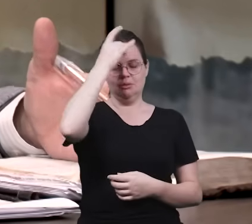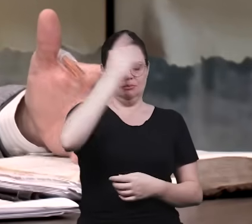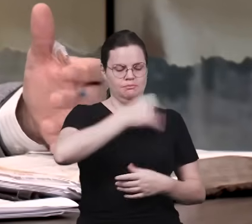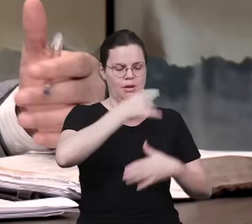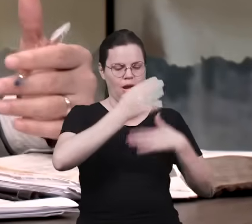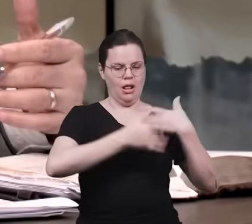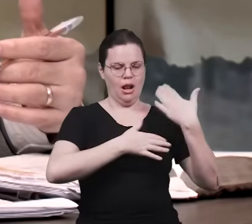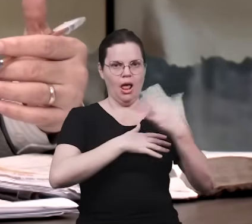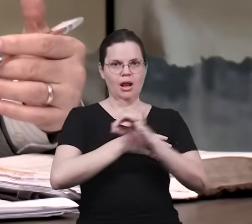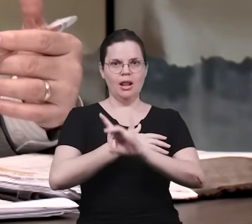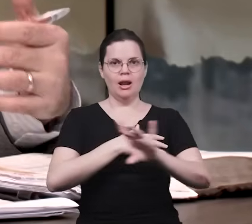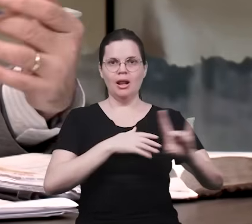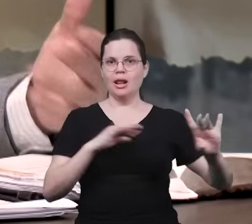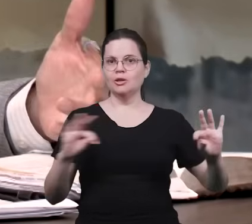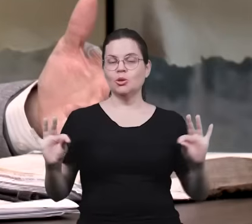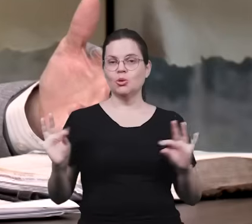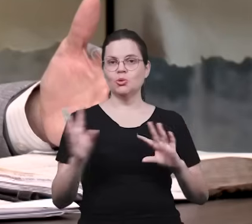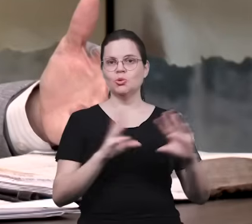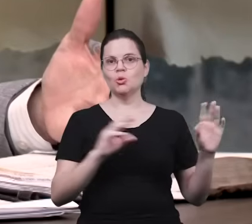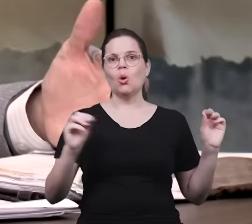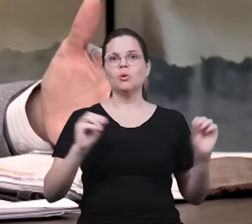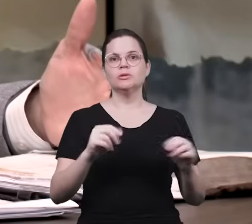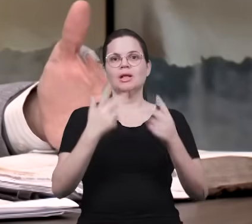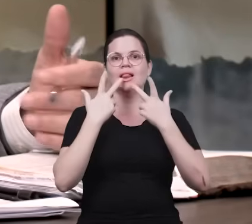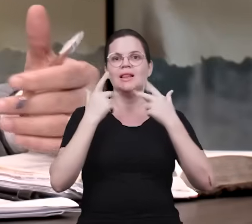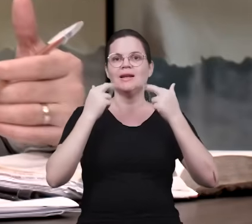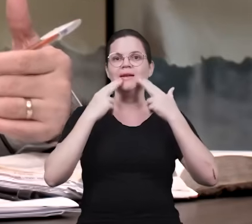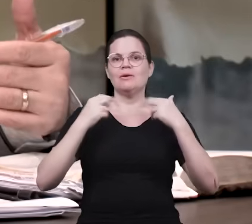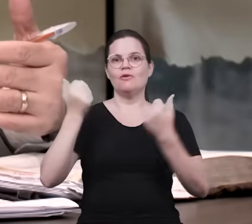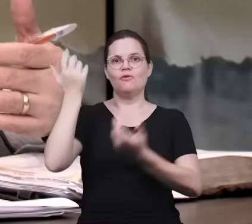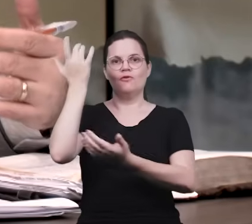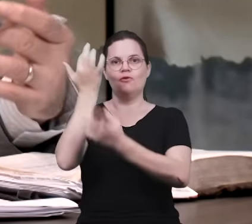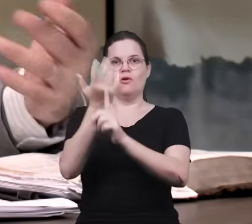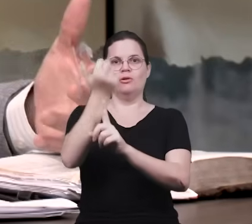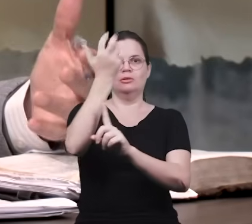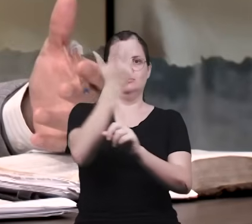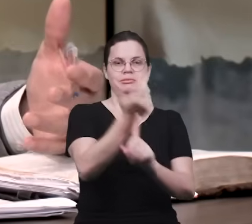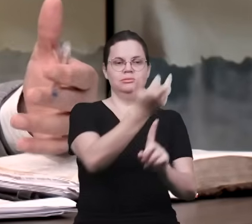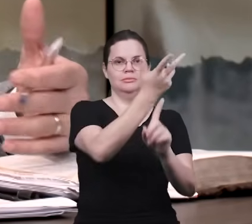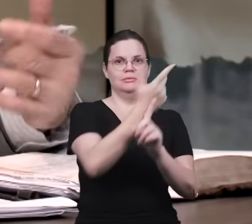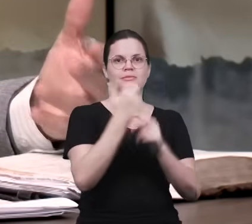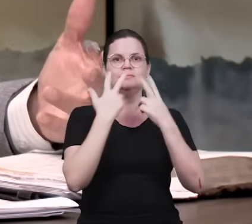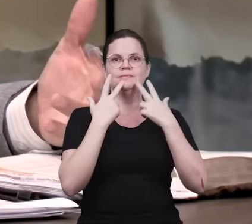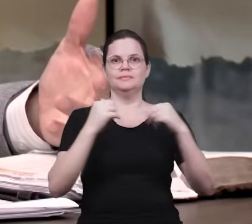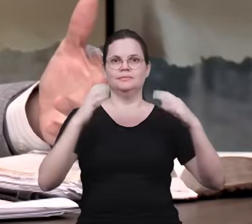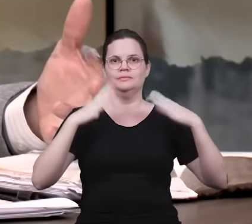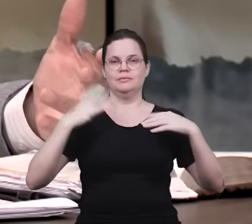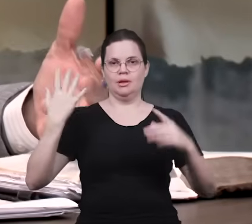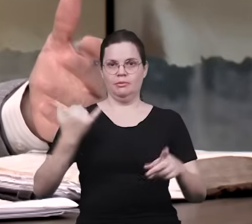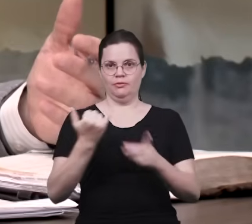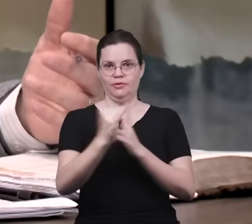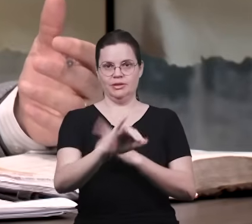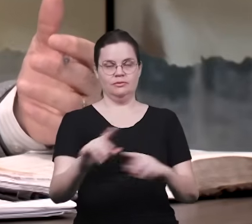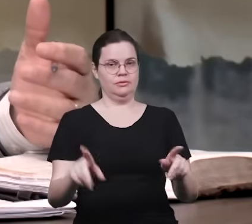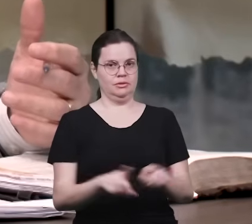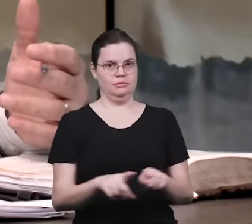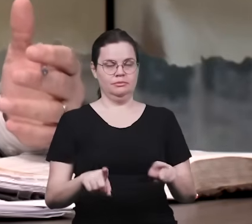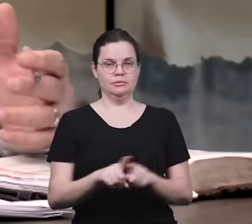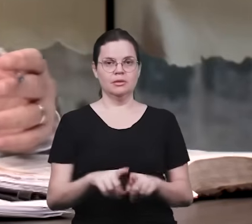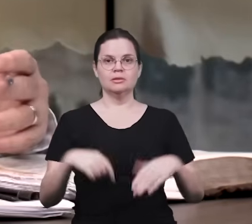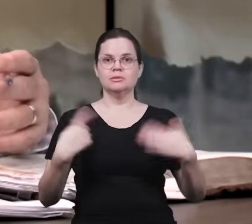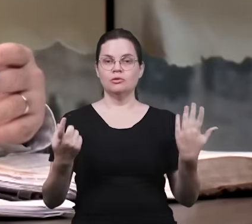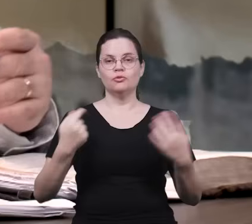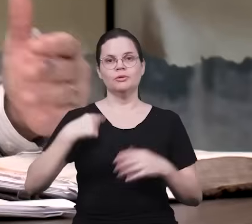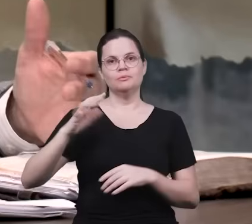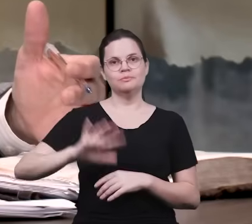Santo, foram vistas línguas de fogo sobre as suas cabeças, eles falavam em línguas estranhas e profetizavam. Então isso foi um